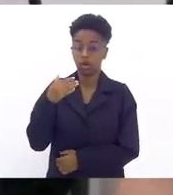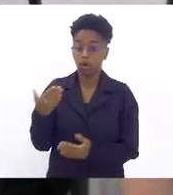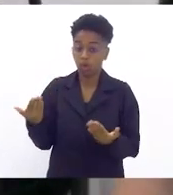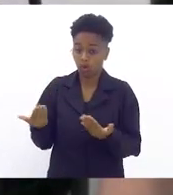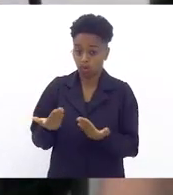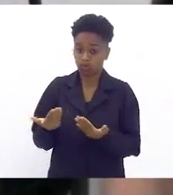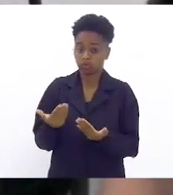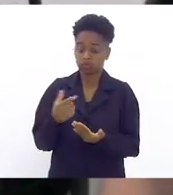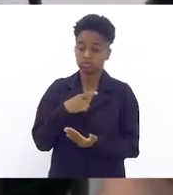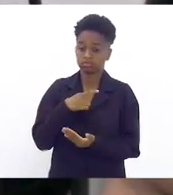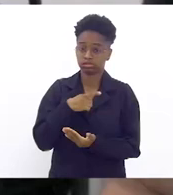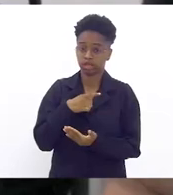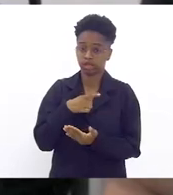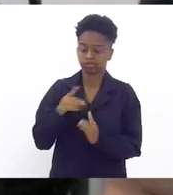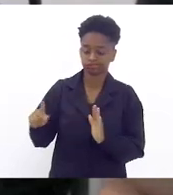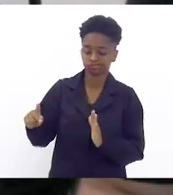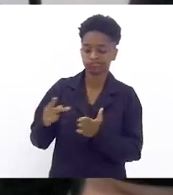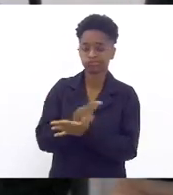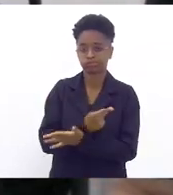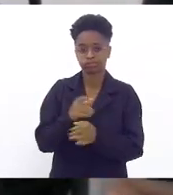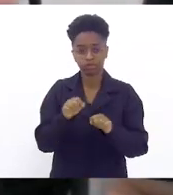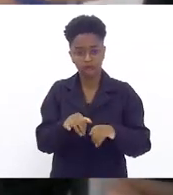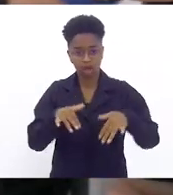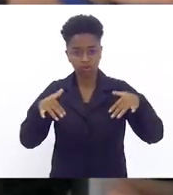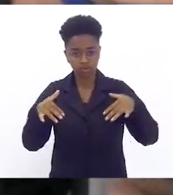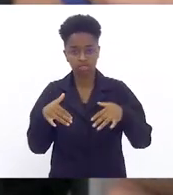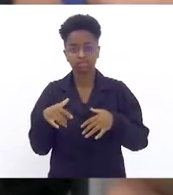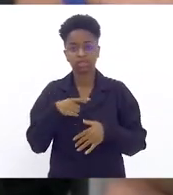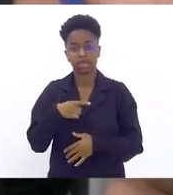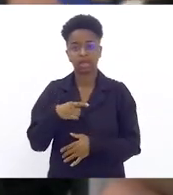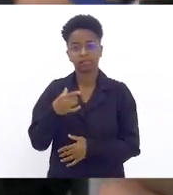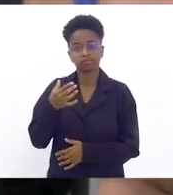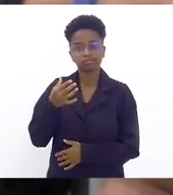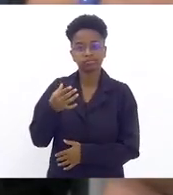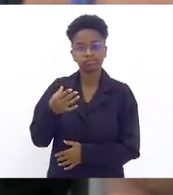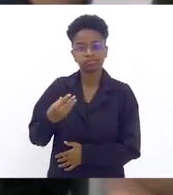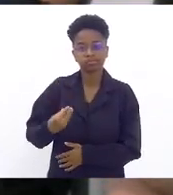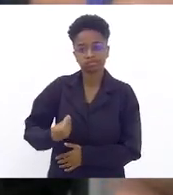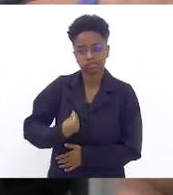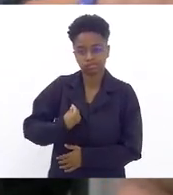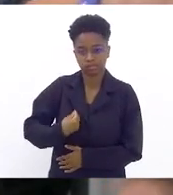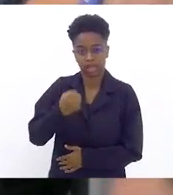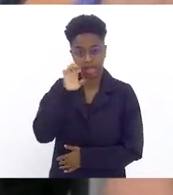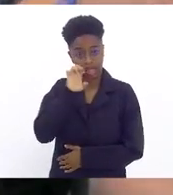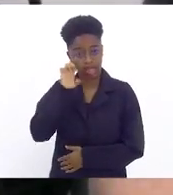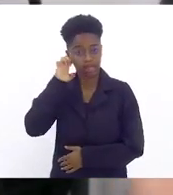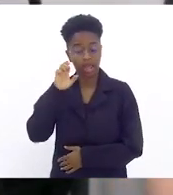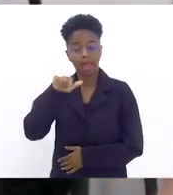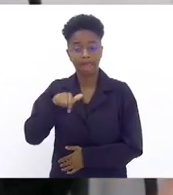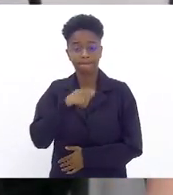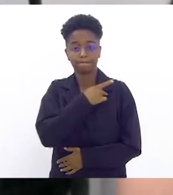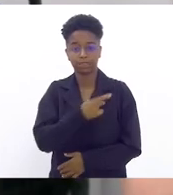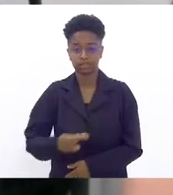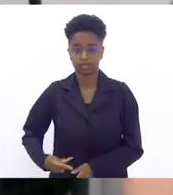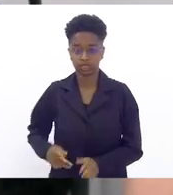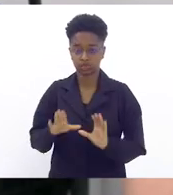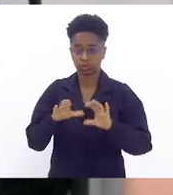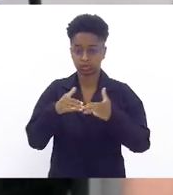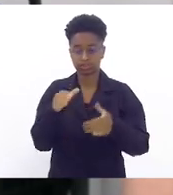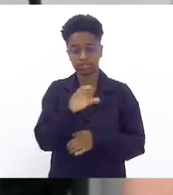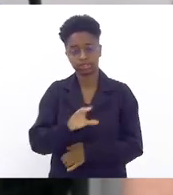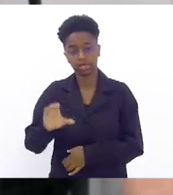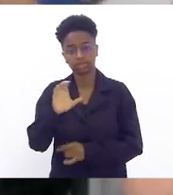a realização dessa audiência pública com a presença da deputada Érica tá que a presidente da Comissão de Ciências e Tecnologia